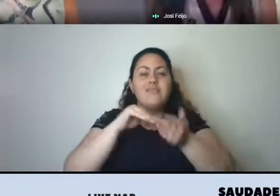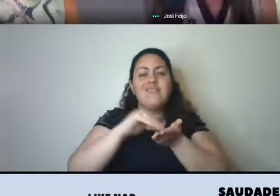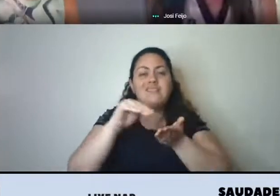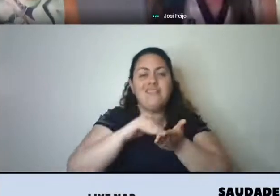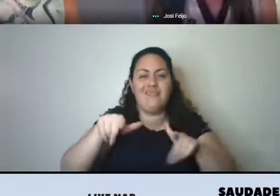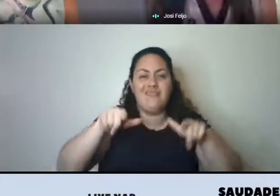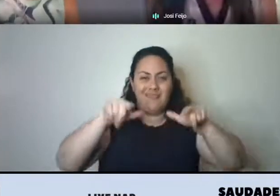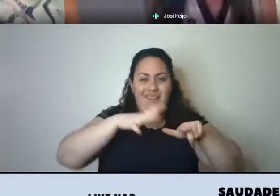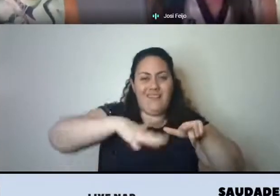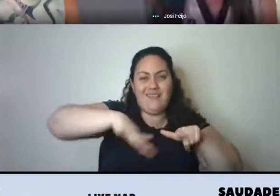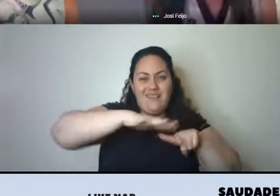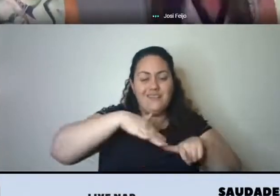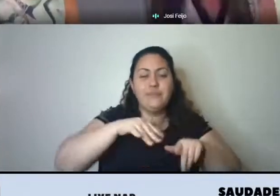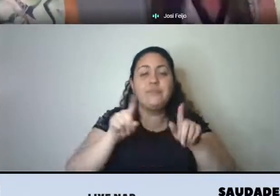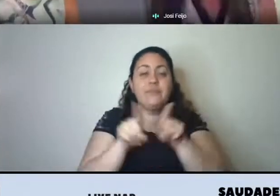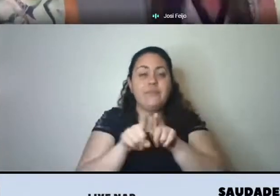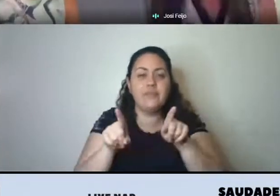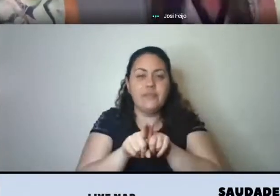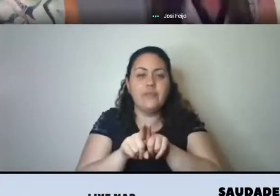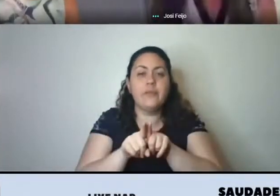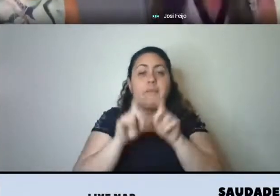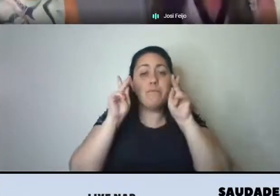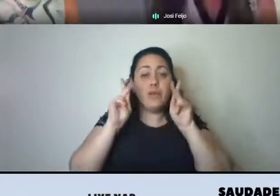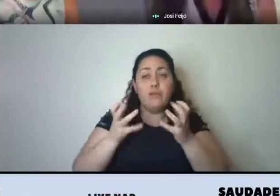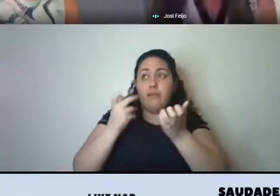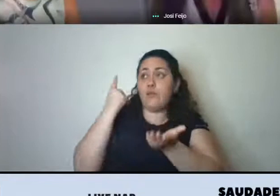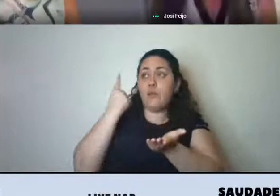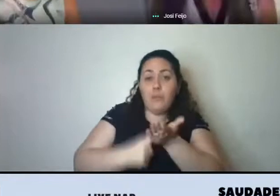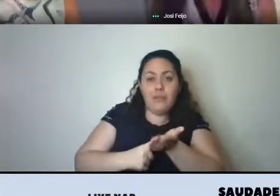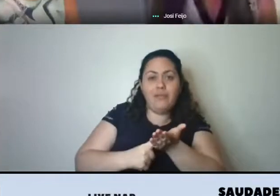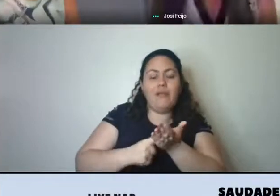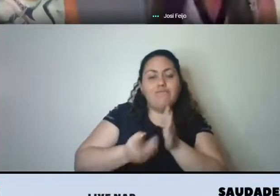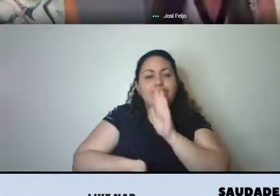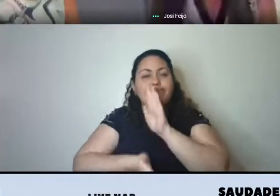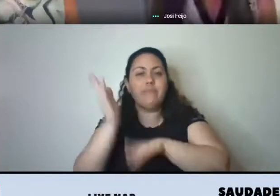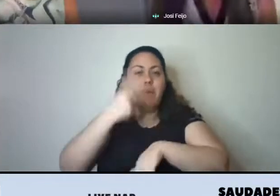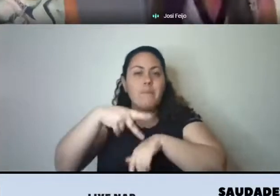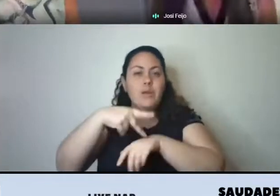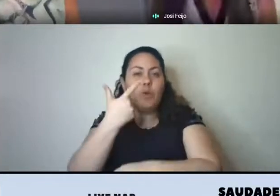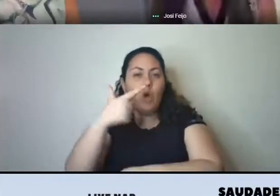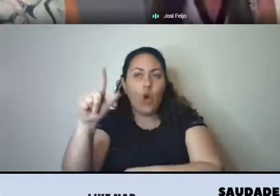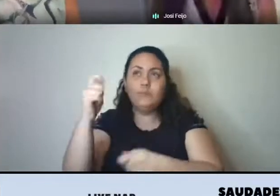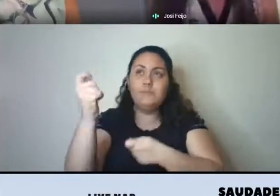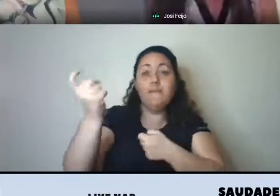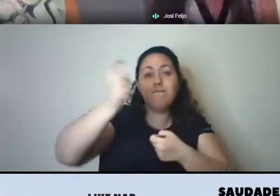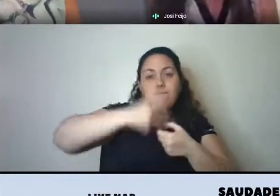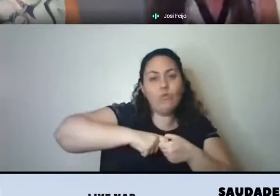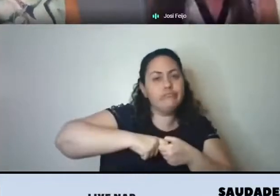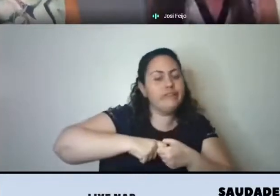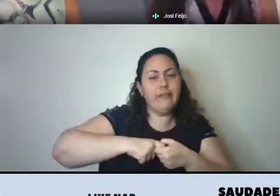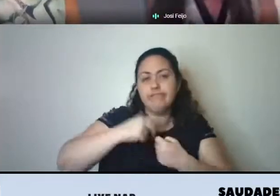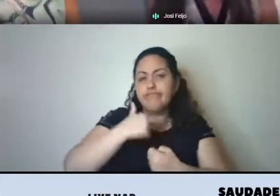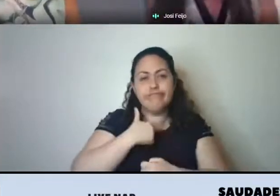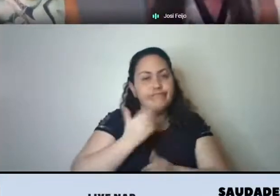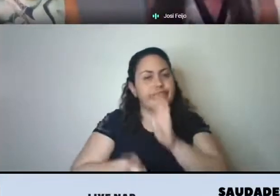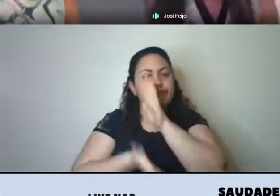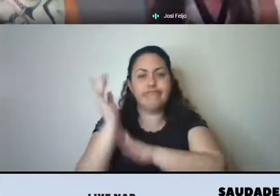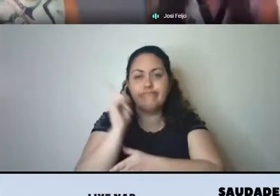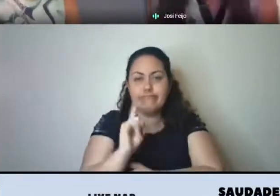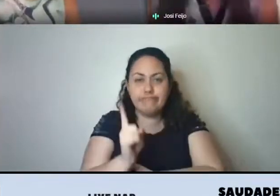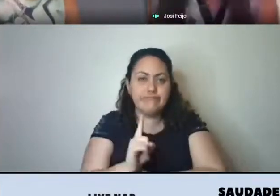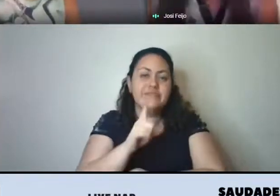intercâmbio que voltar. A gente imaginou